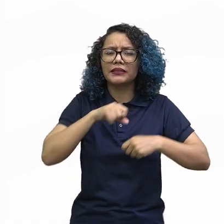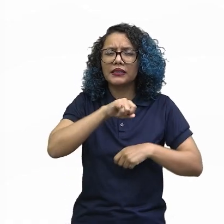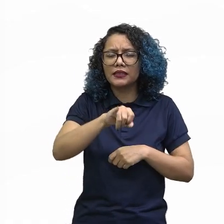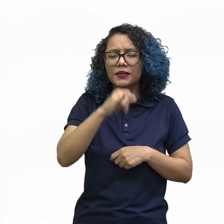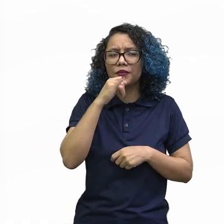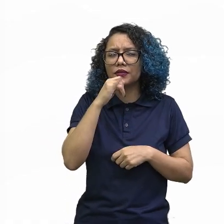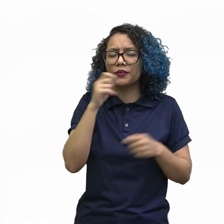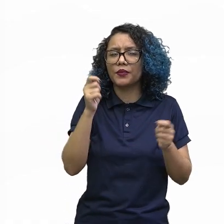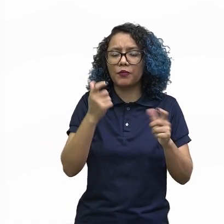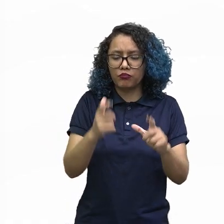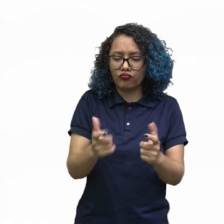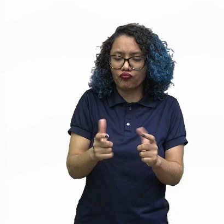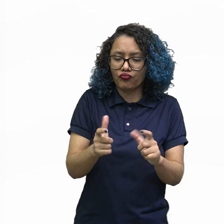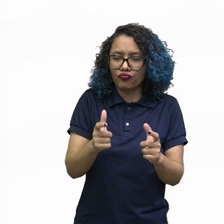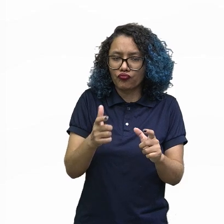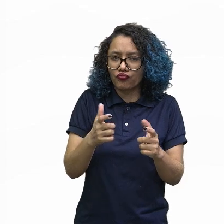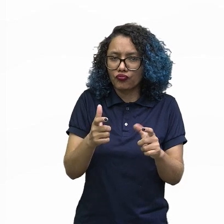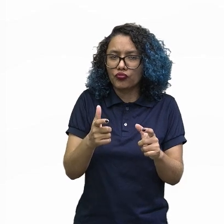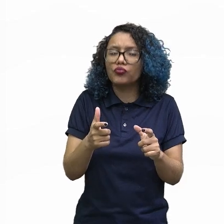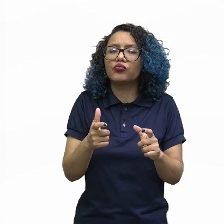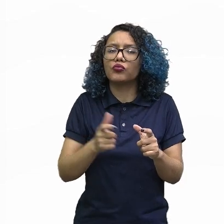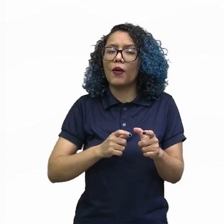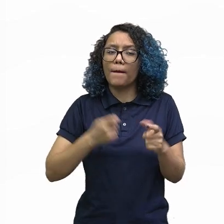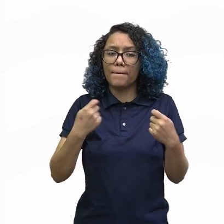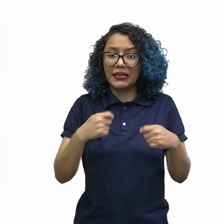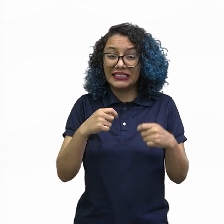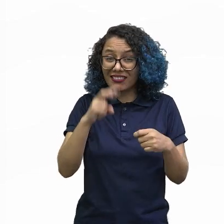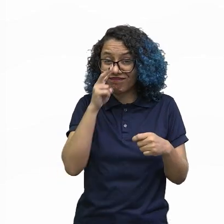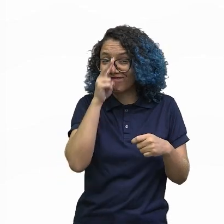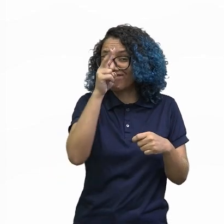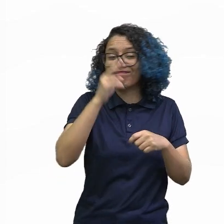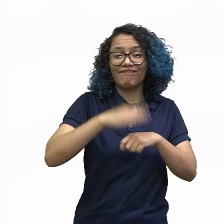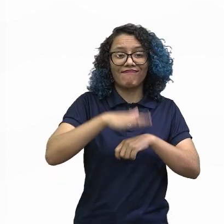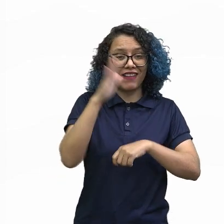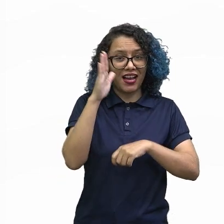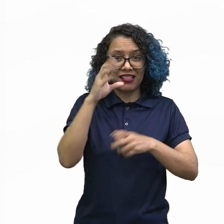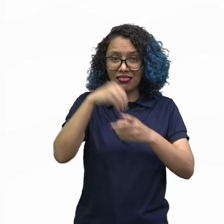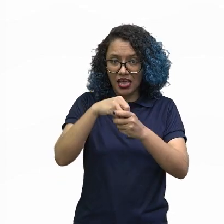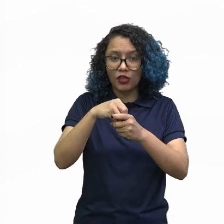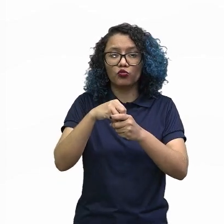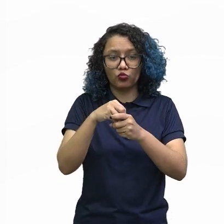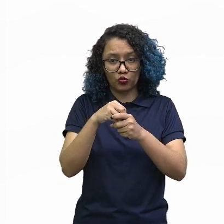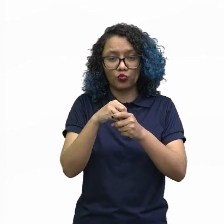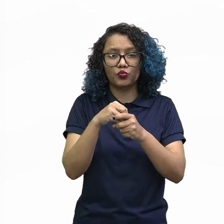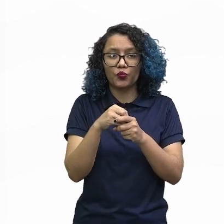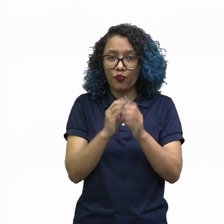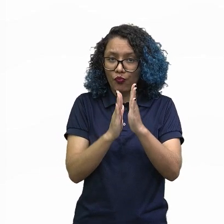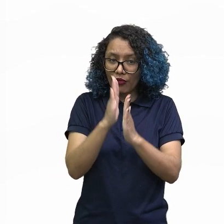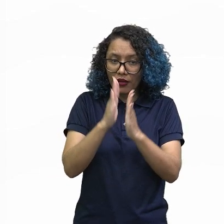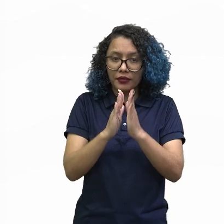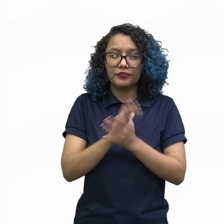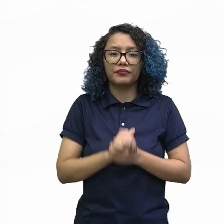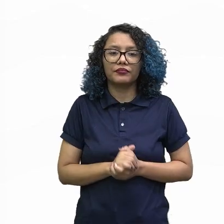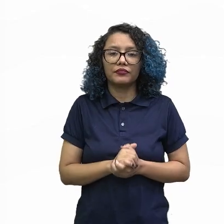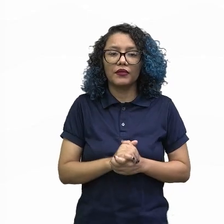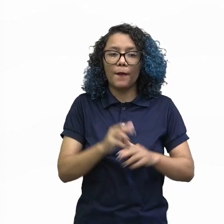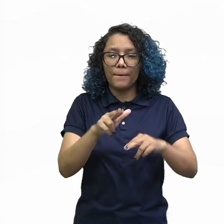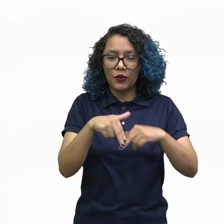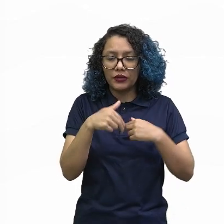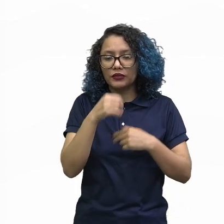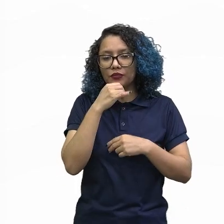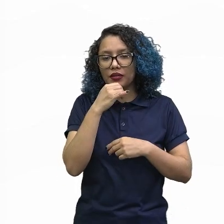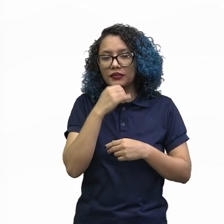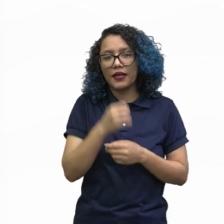para funcionar, precisa de maior tensão elétrica em seus terminais. Por essa razão, muitos aparelhos como controles